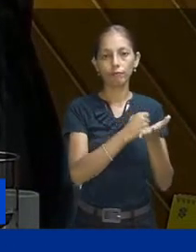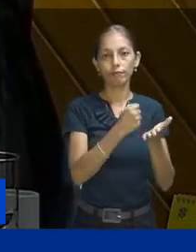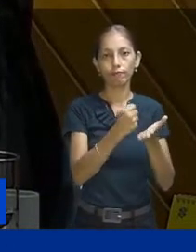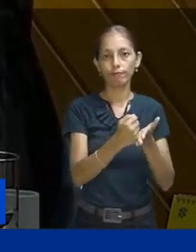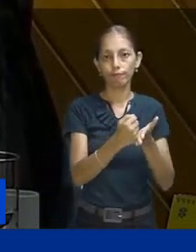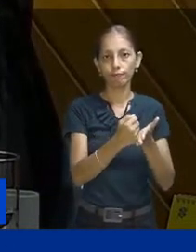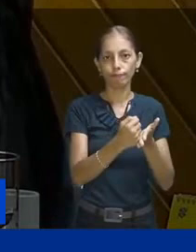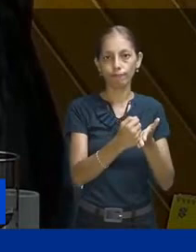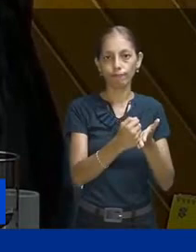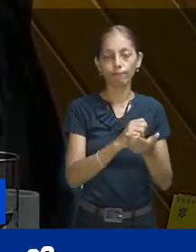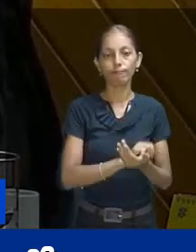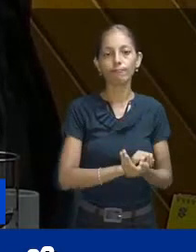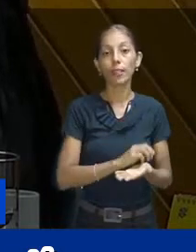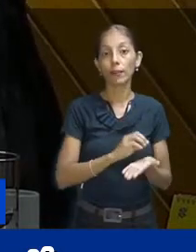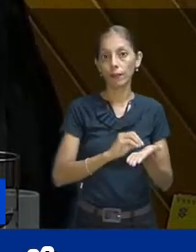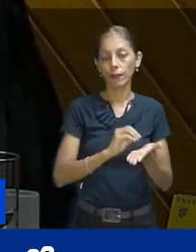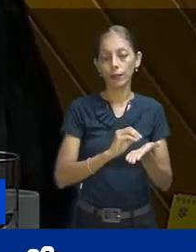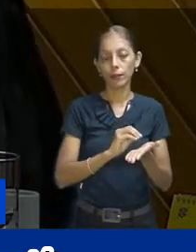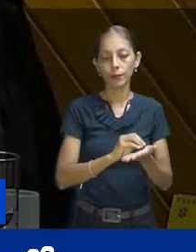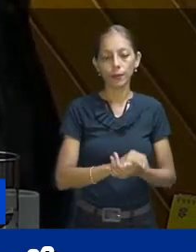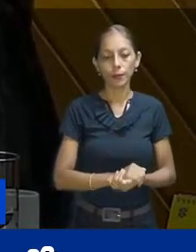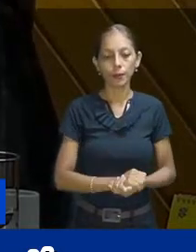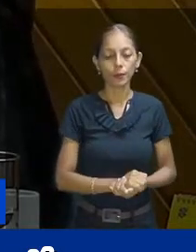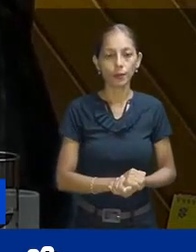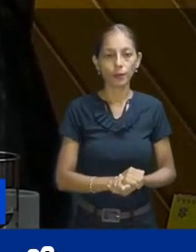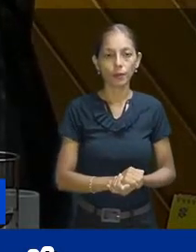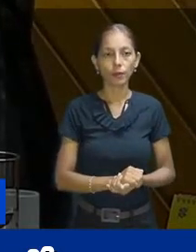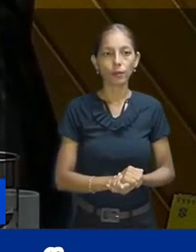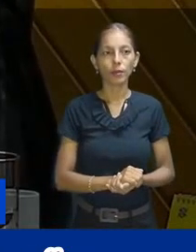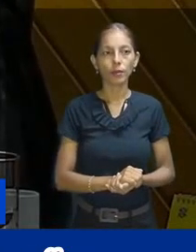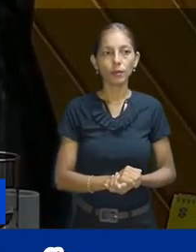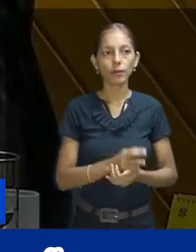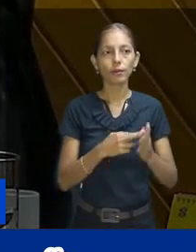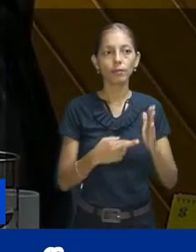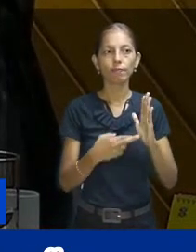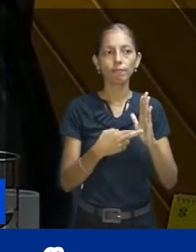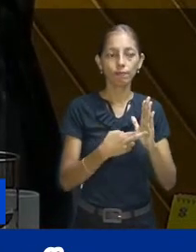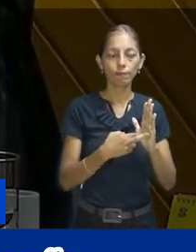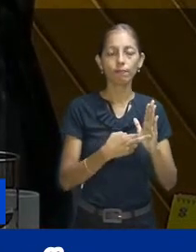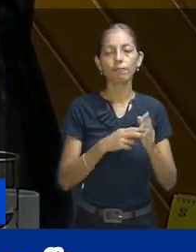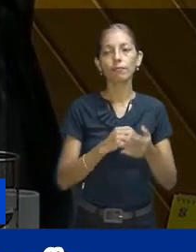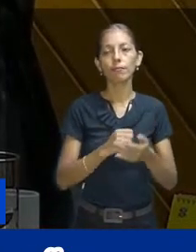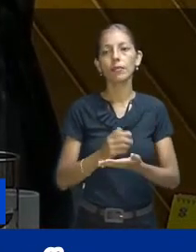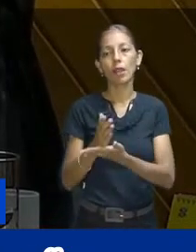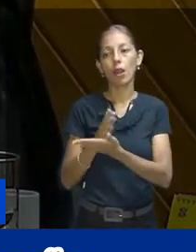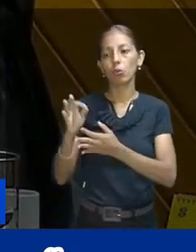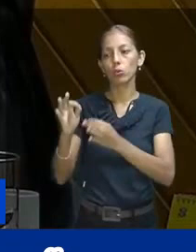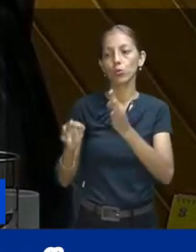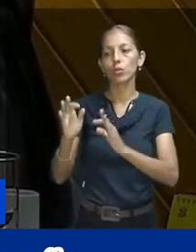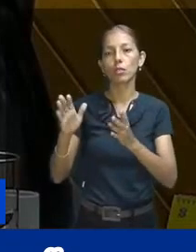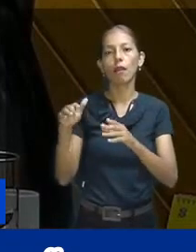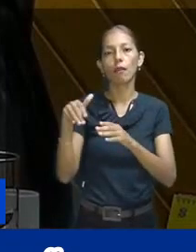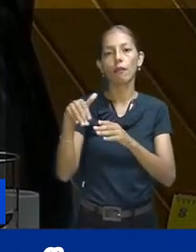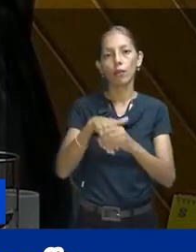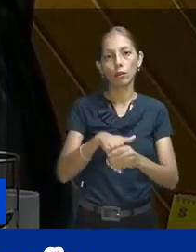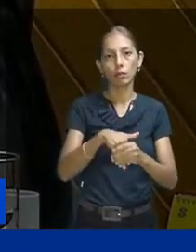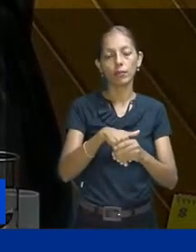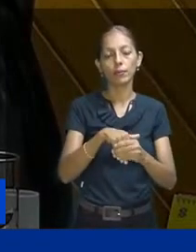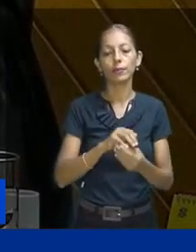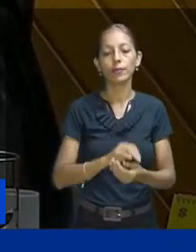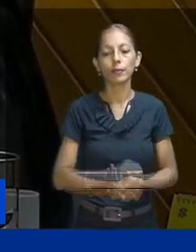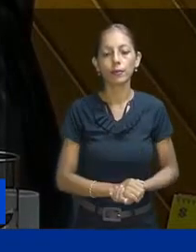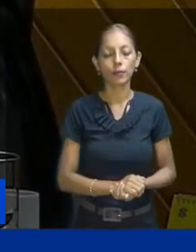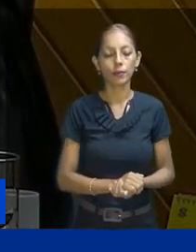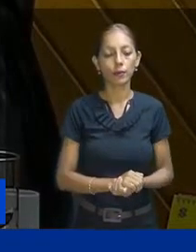parcial. Com a devida vênia ao relator e demais juízes que já votaram, verifico que o acórdão, de fato, foi omisso a